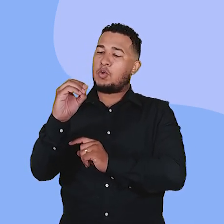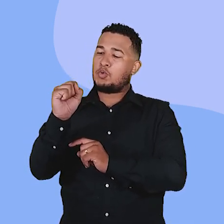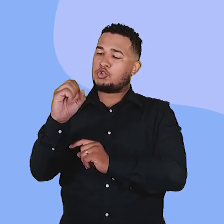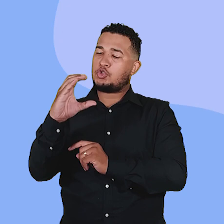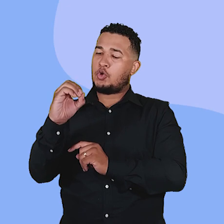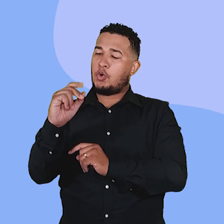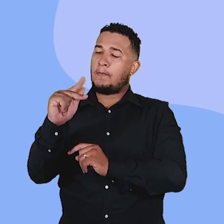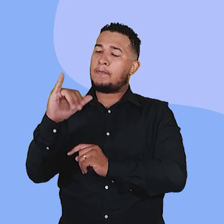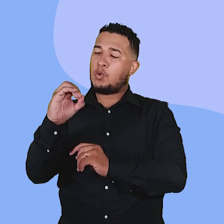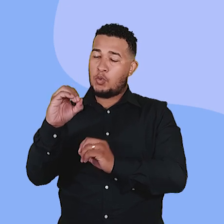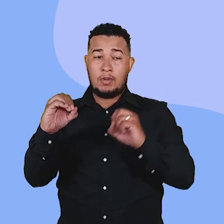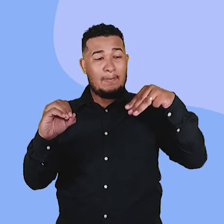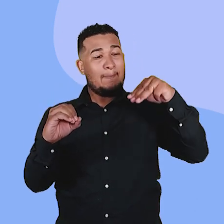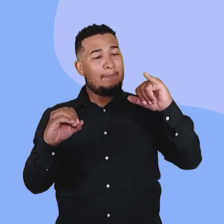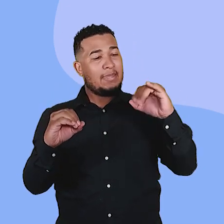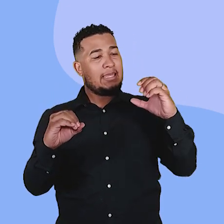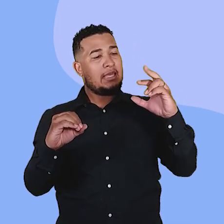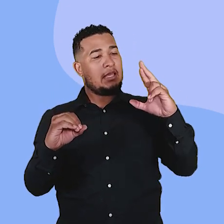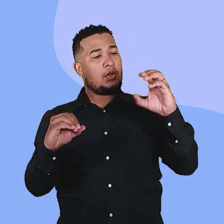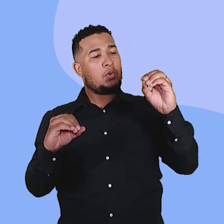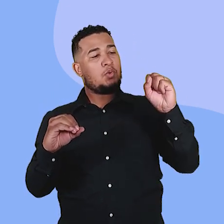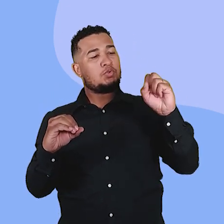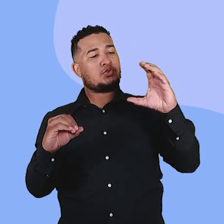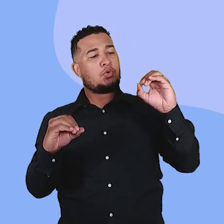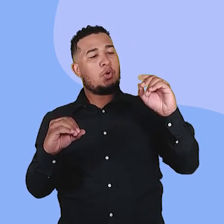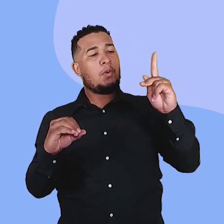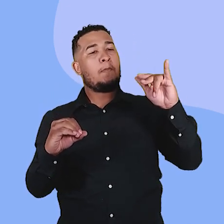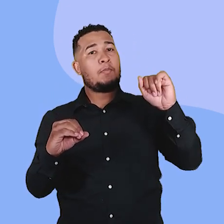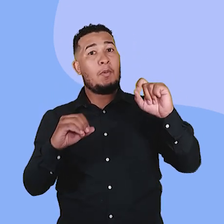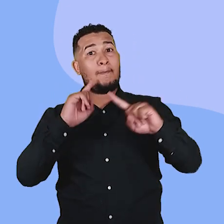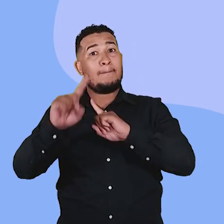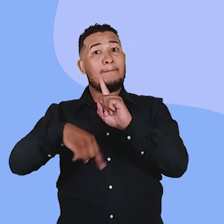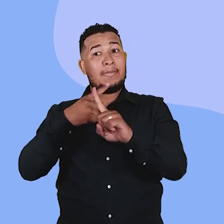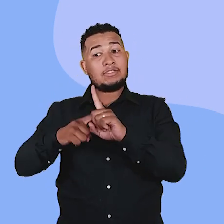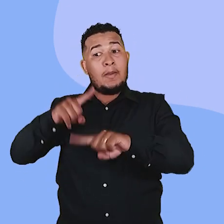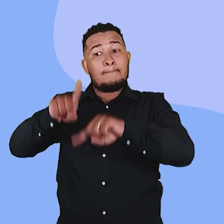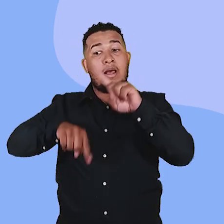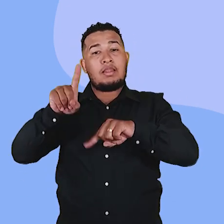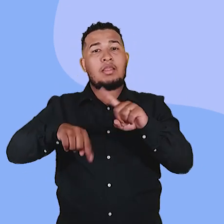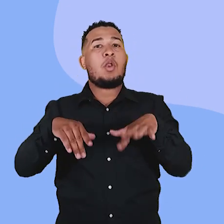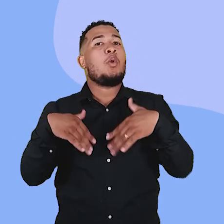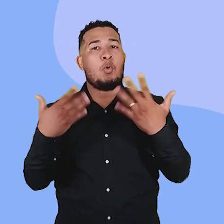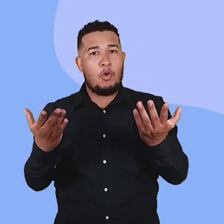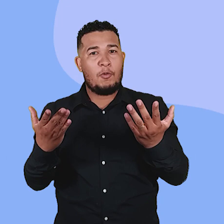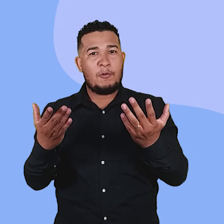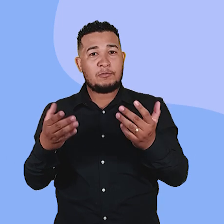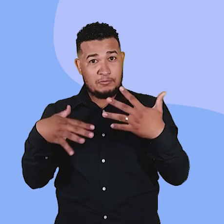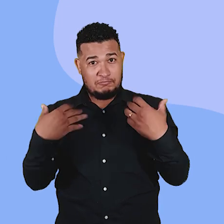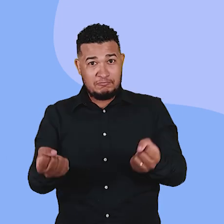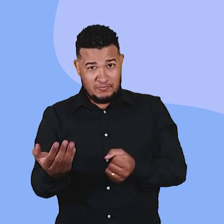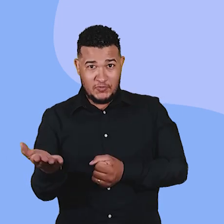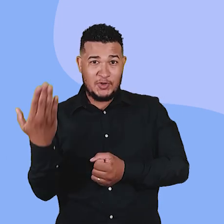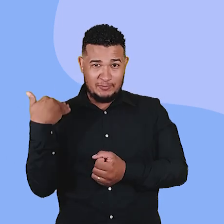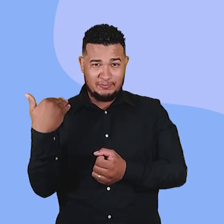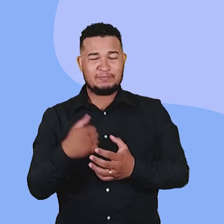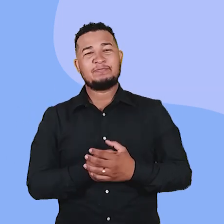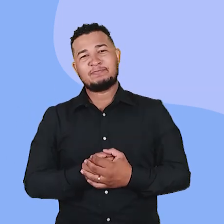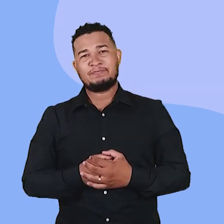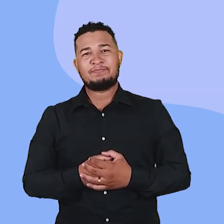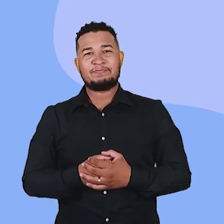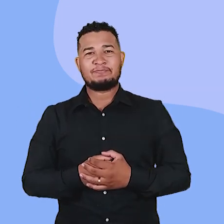e microscópico. E por fim falaremos sobre os estados de agregação da matéria. Então, vamos nessa.